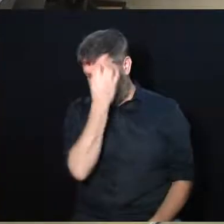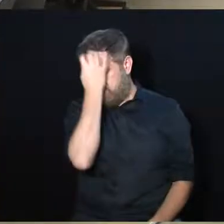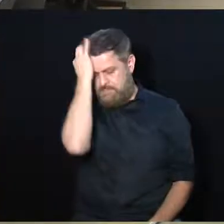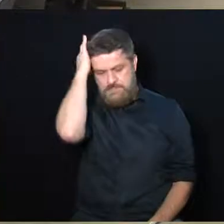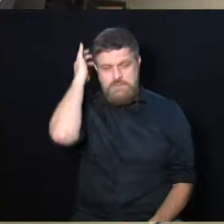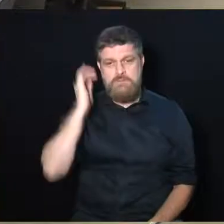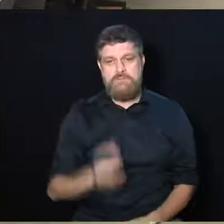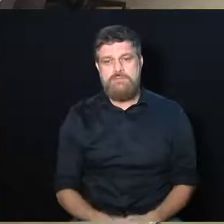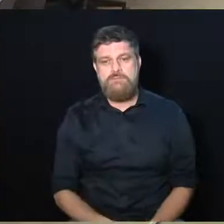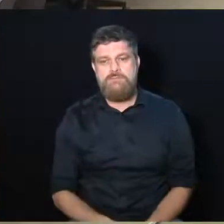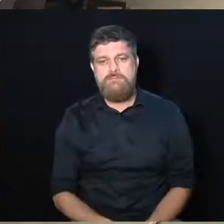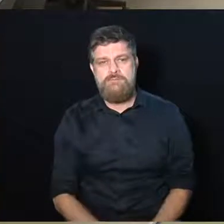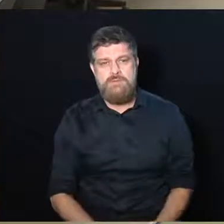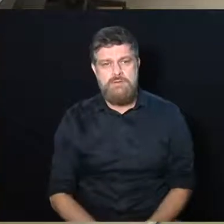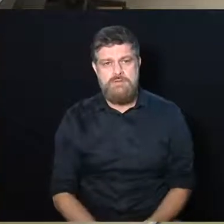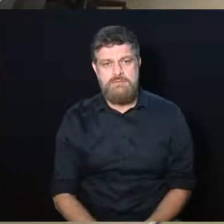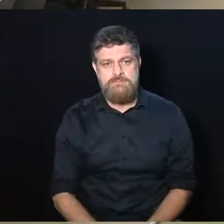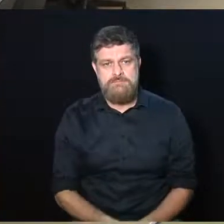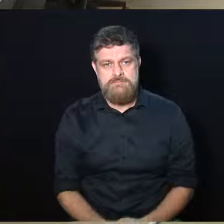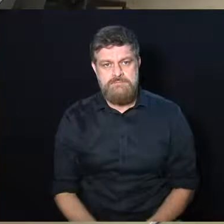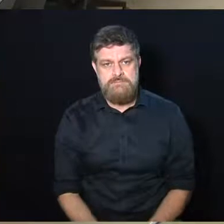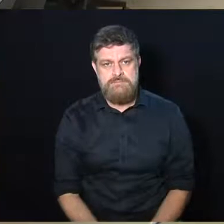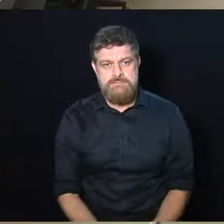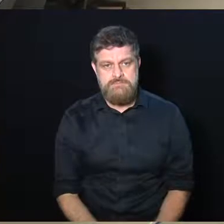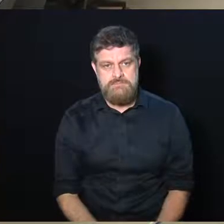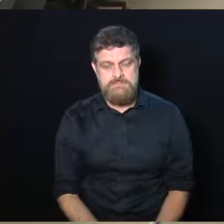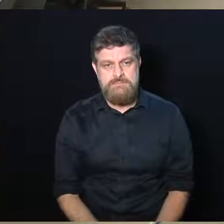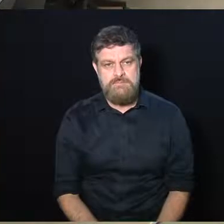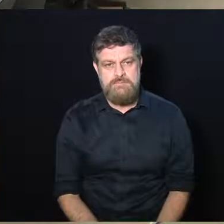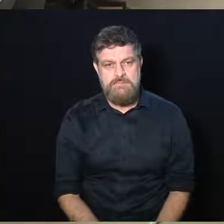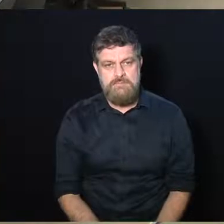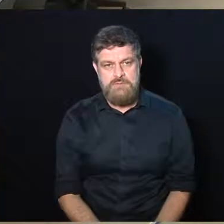uma projeção aqui para a gente.